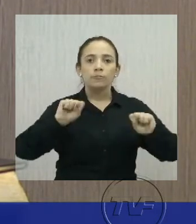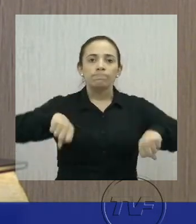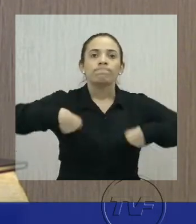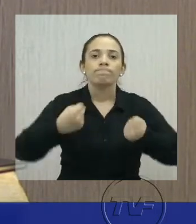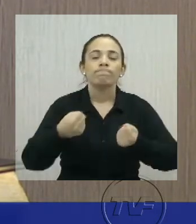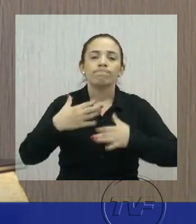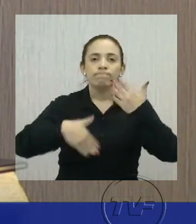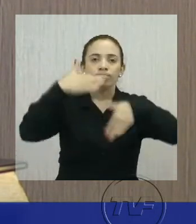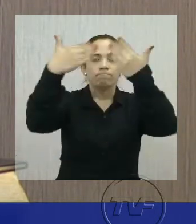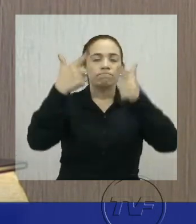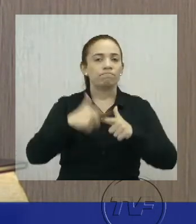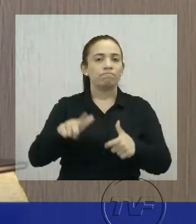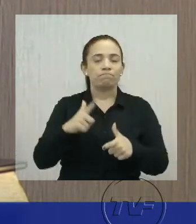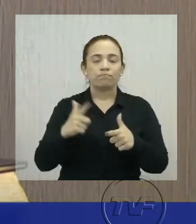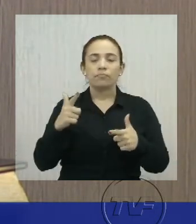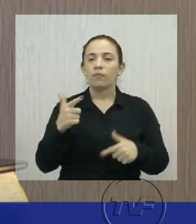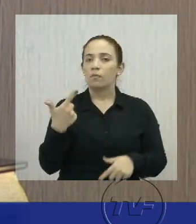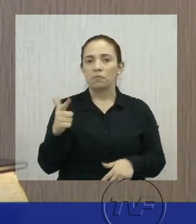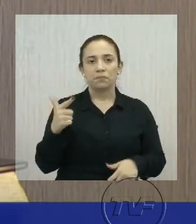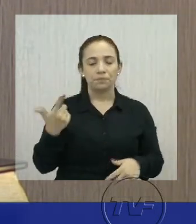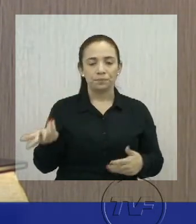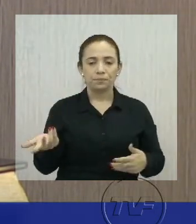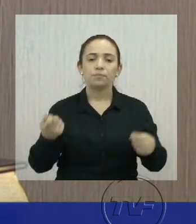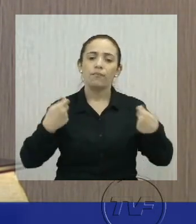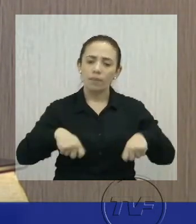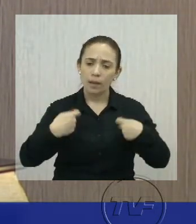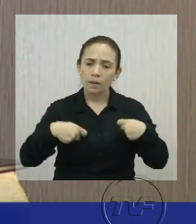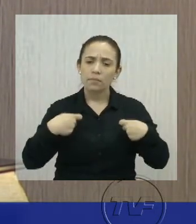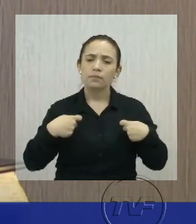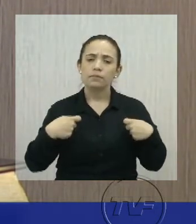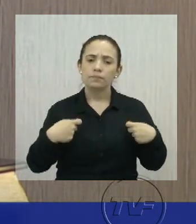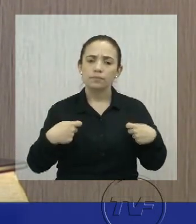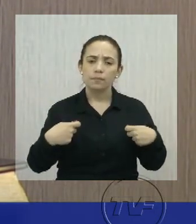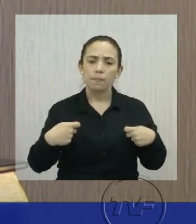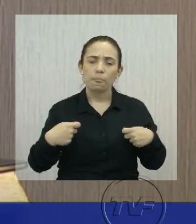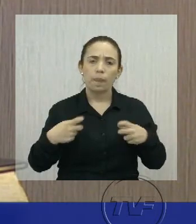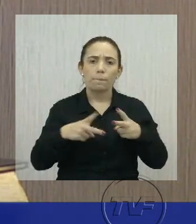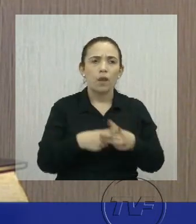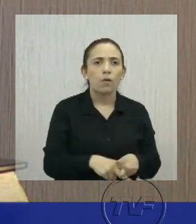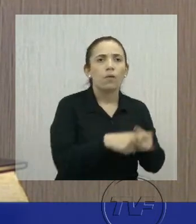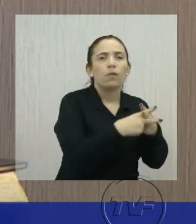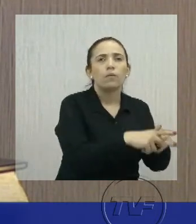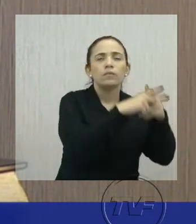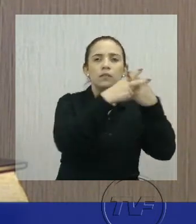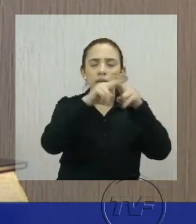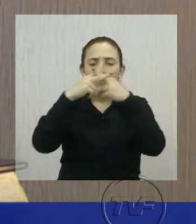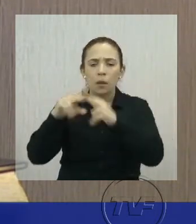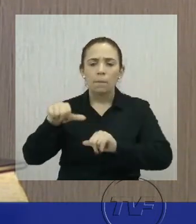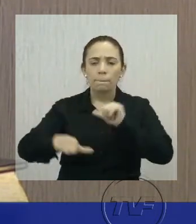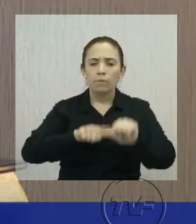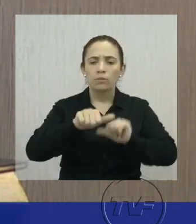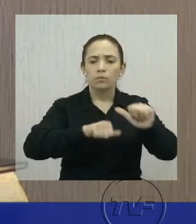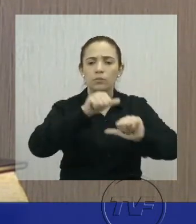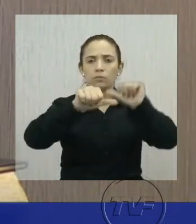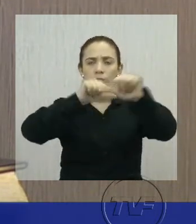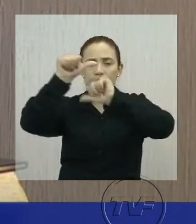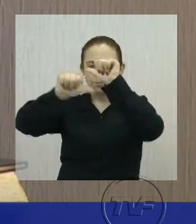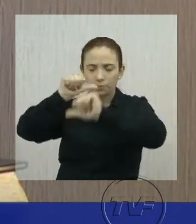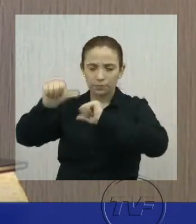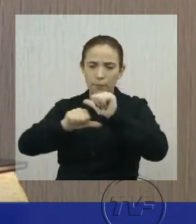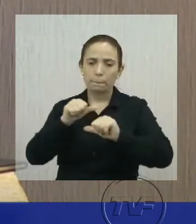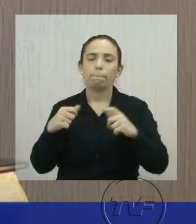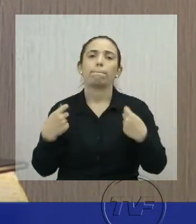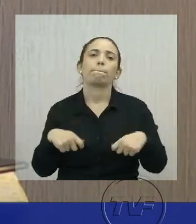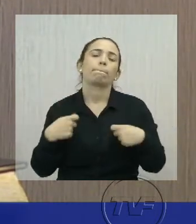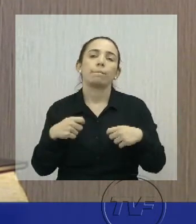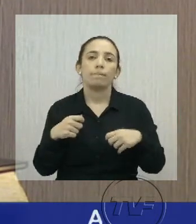a essa crise. Nós precisamos fazer uma concertação da nossa governança nos marcos